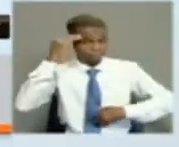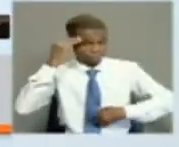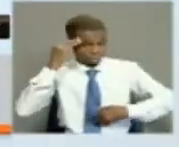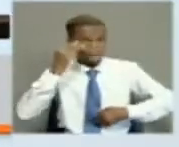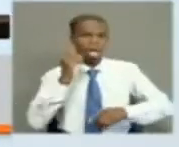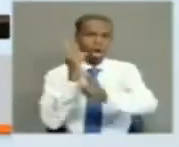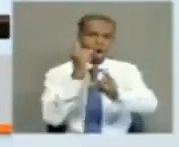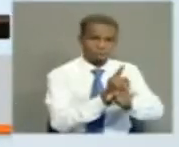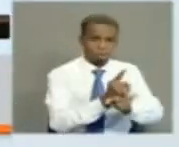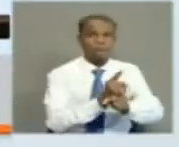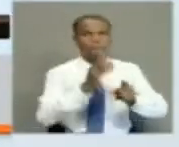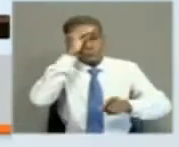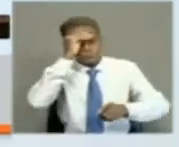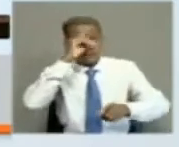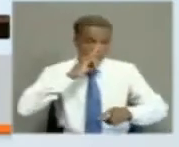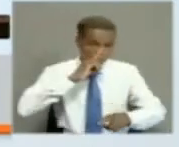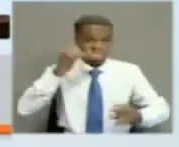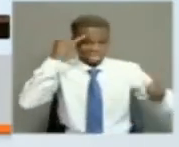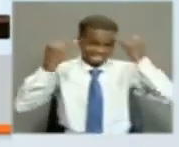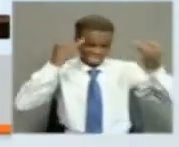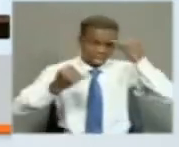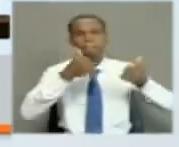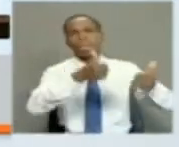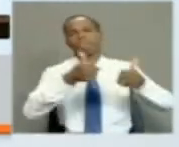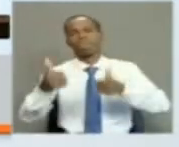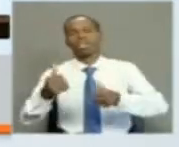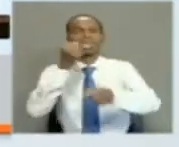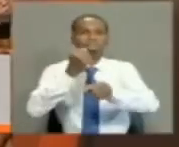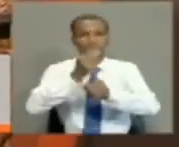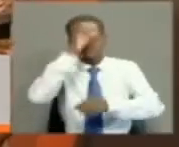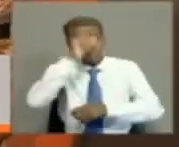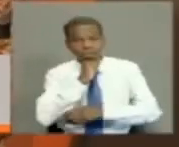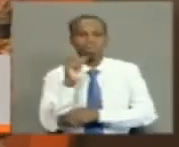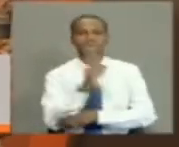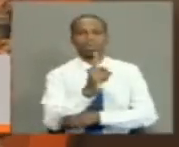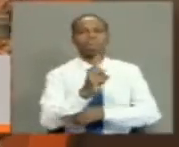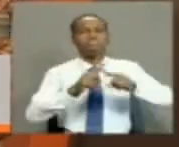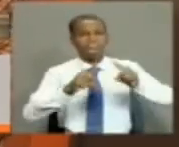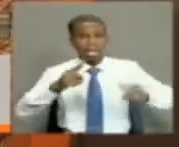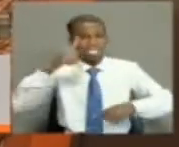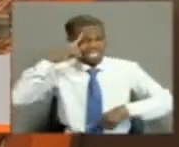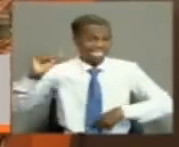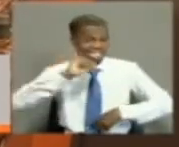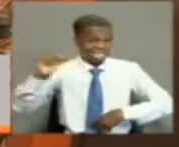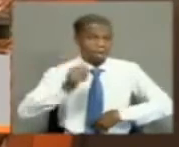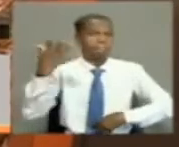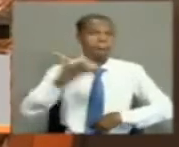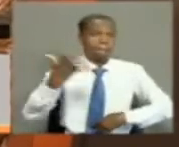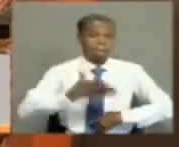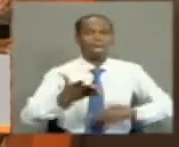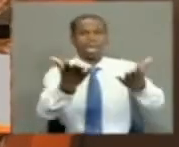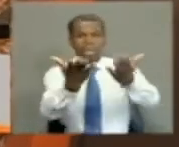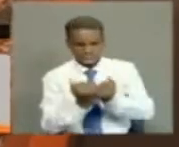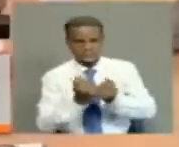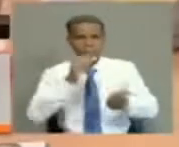do Estado, fora dos serviços públicos, mas que têm sensibilidade para a resolução conjunta